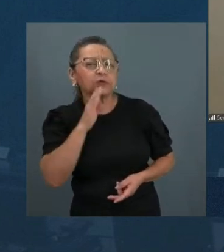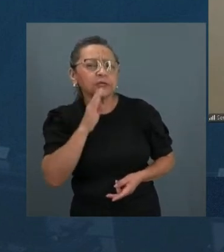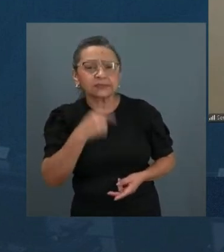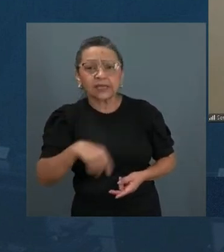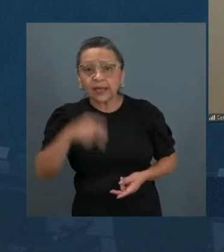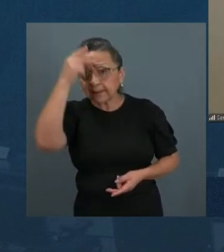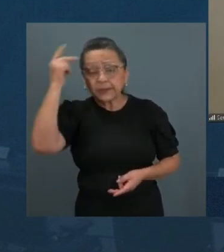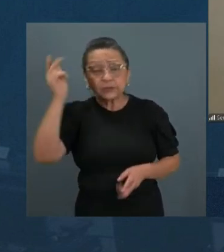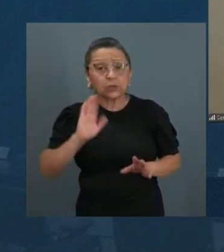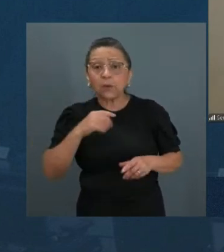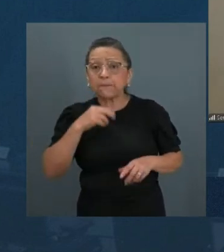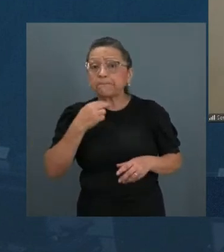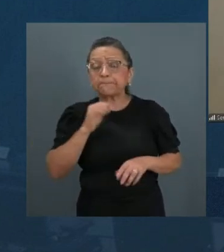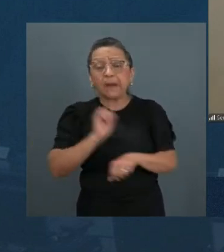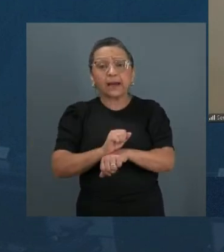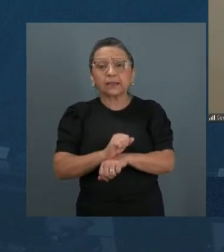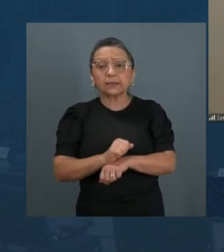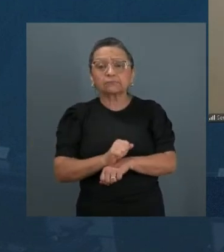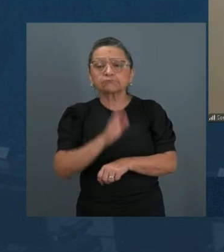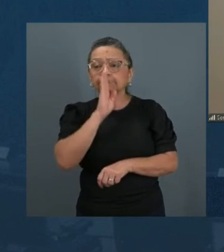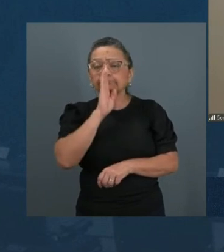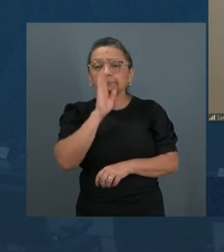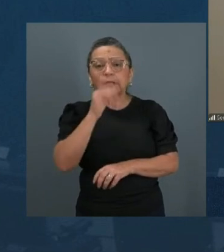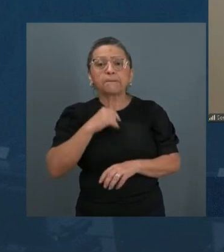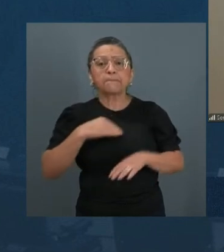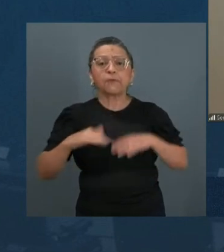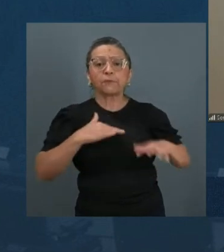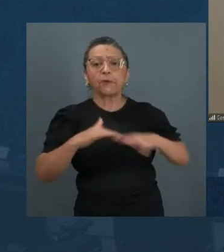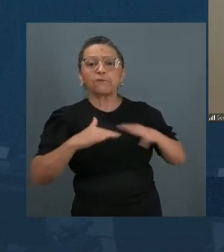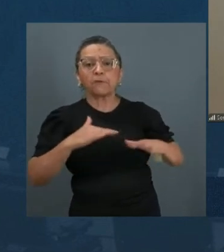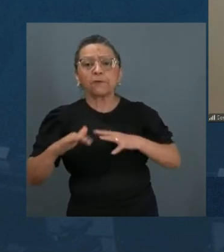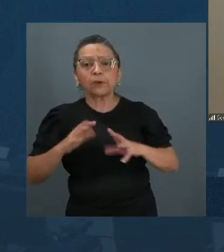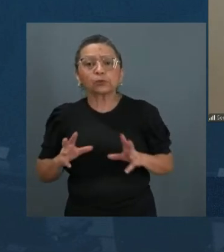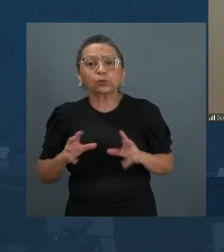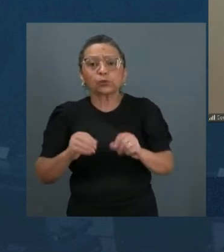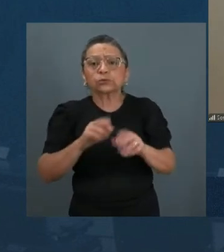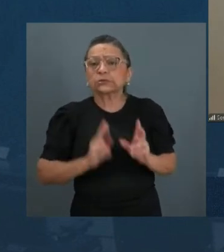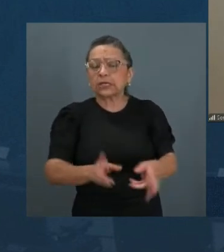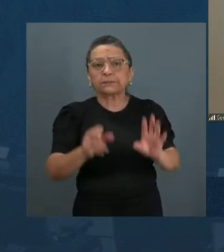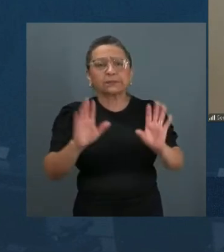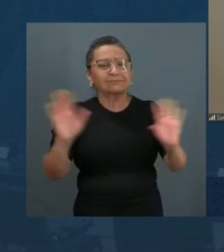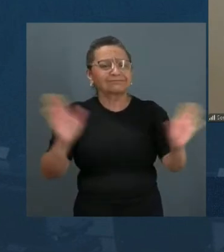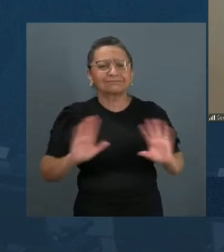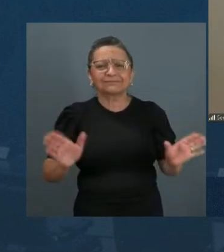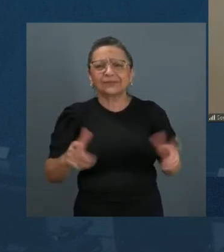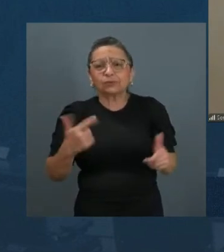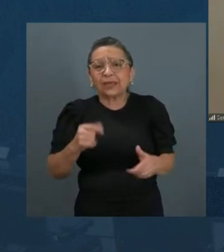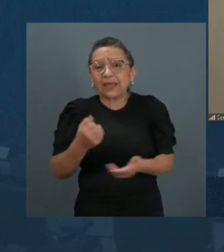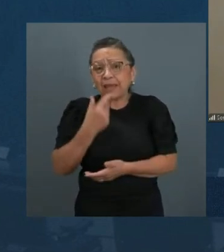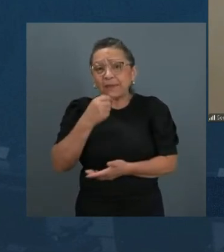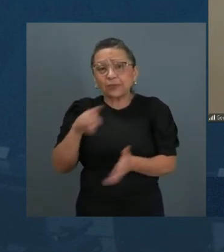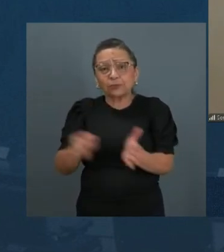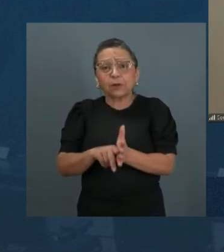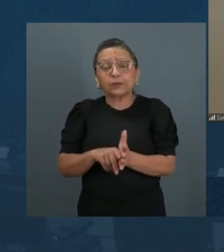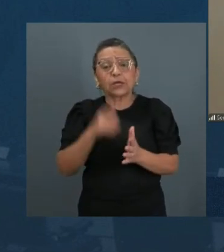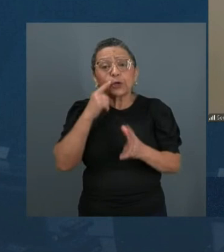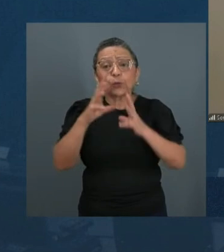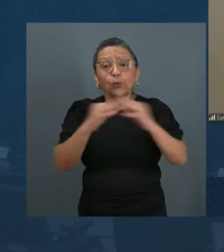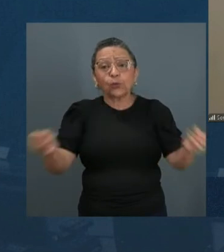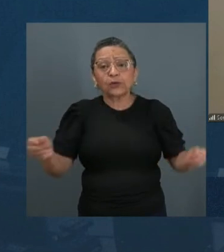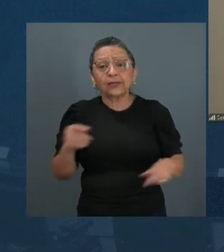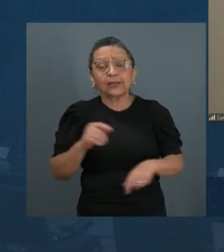não para de se mexer. Ataxia é terrível. Não temos medicamento que cure